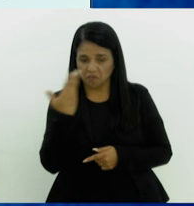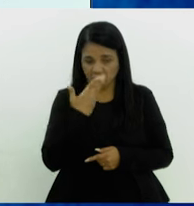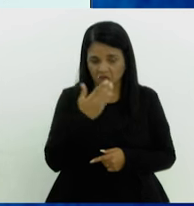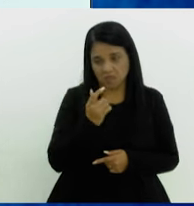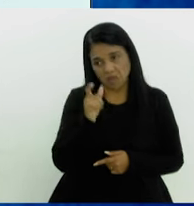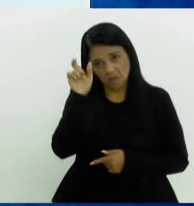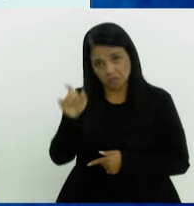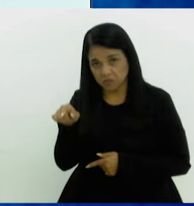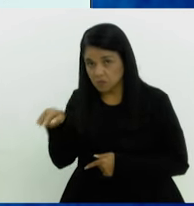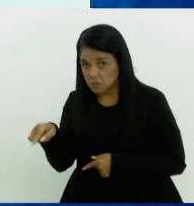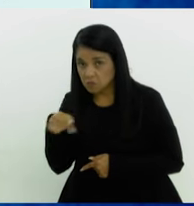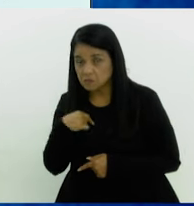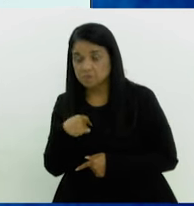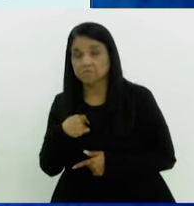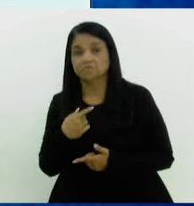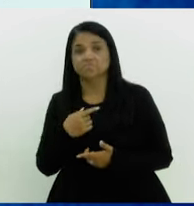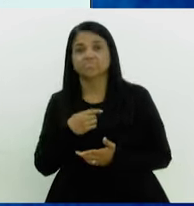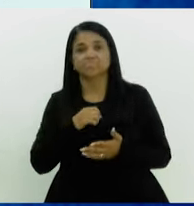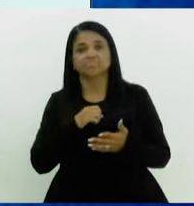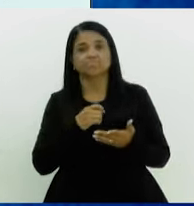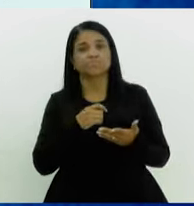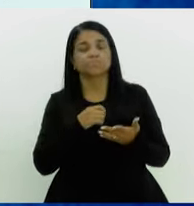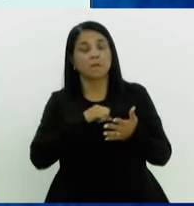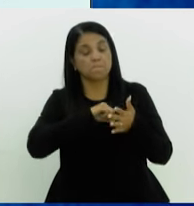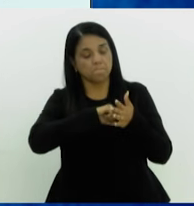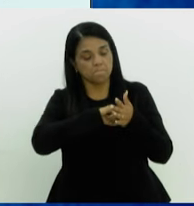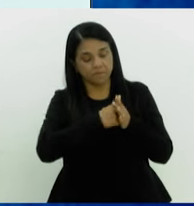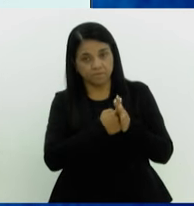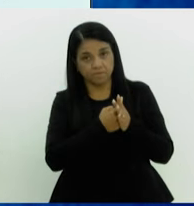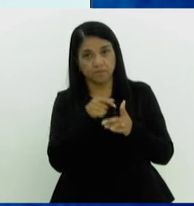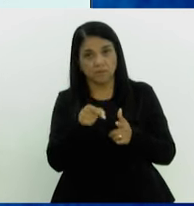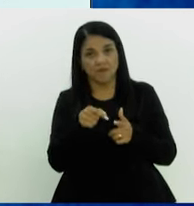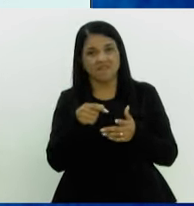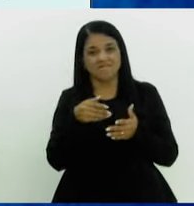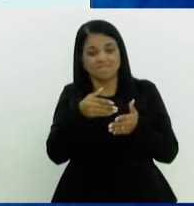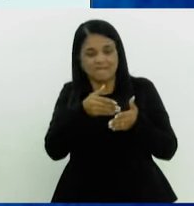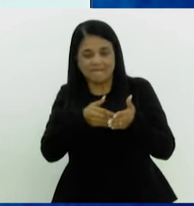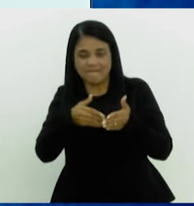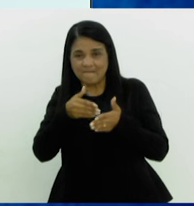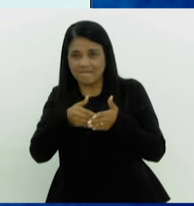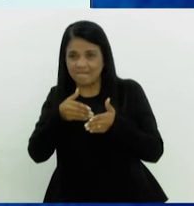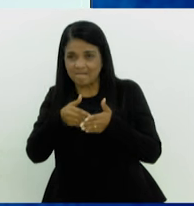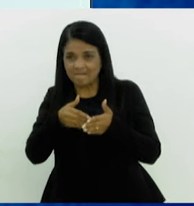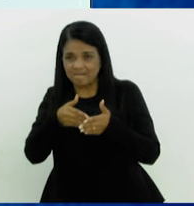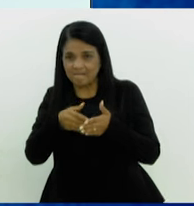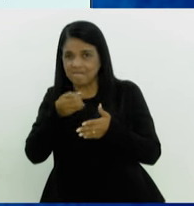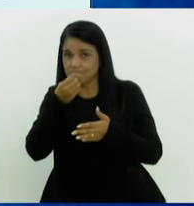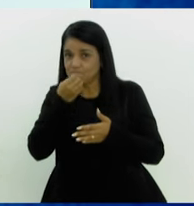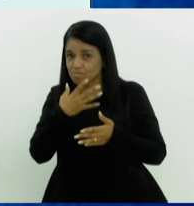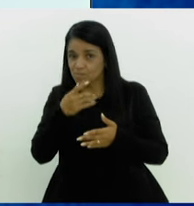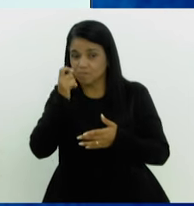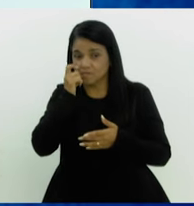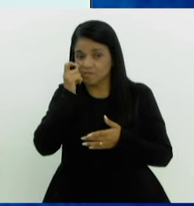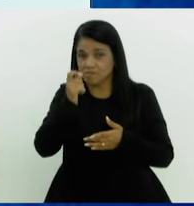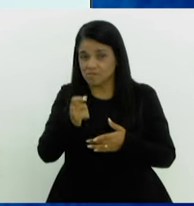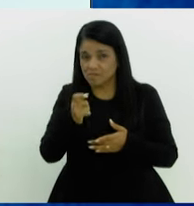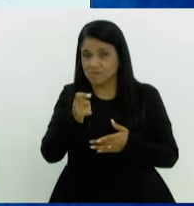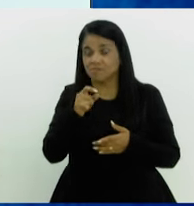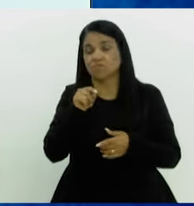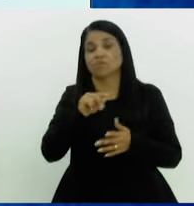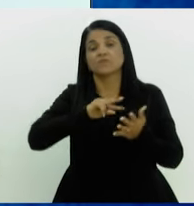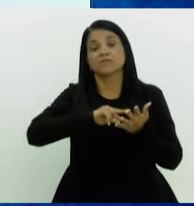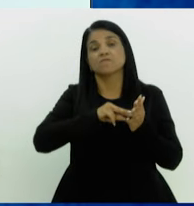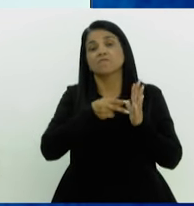a restrição é muito interessante para instruir um eventual processo judicial a restrição significa o